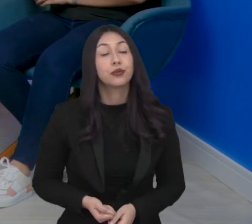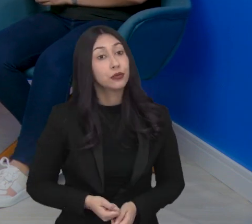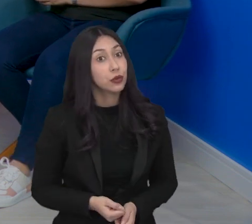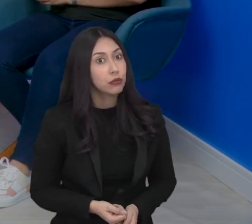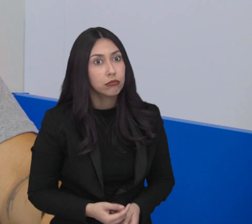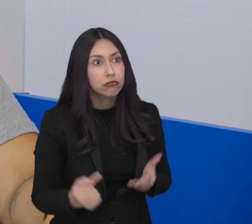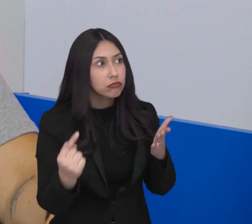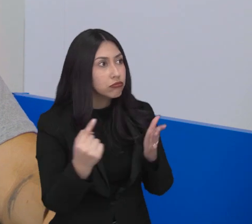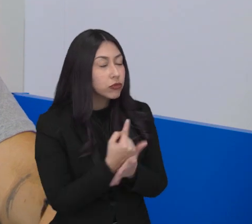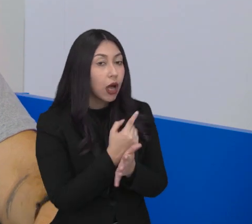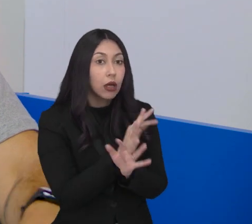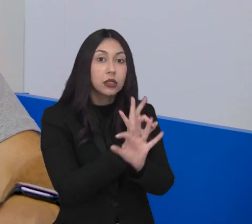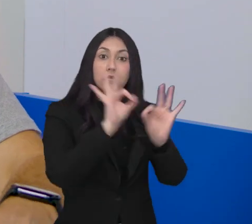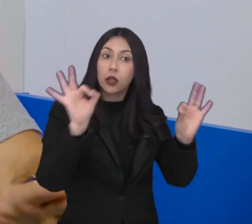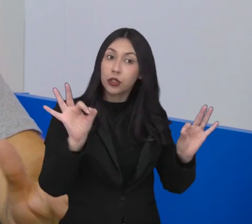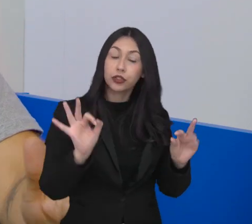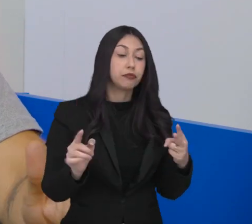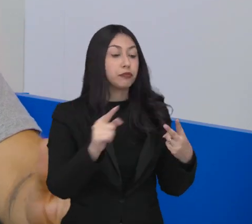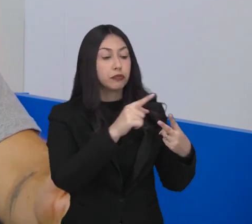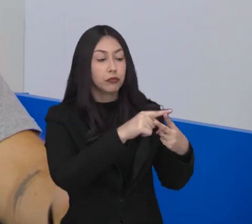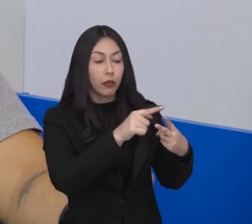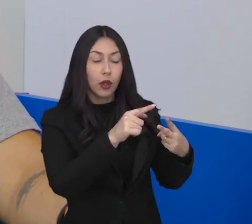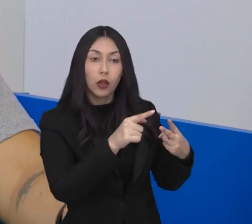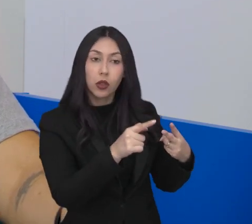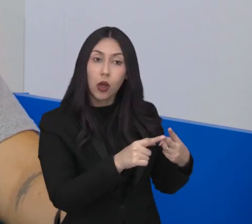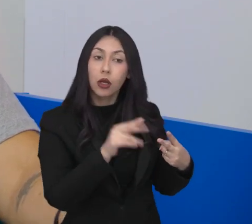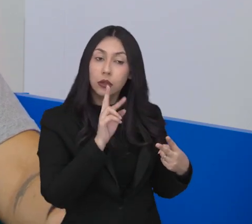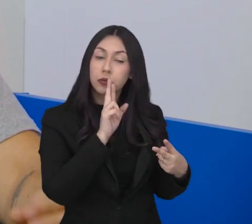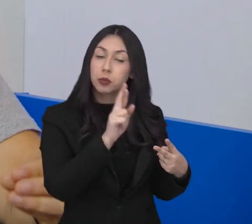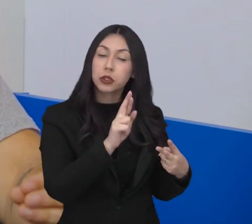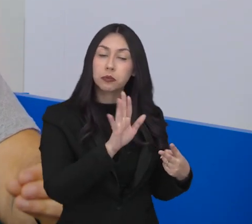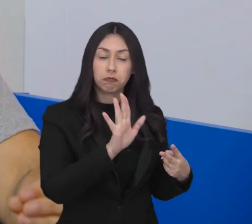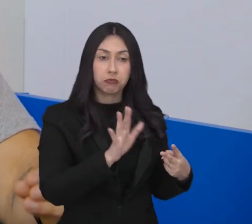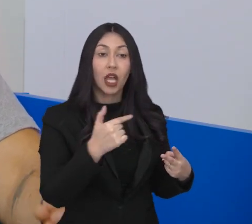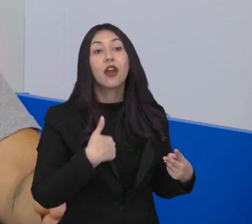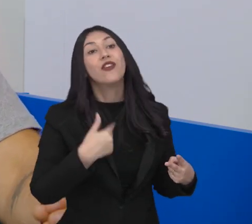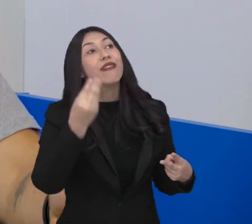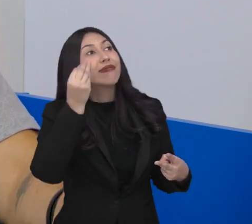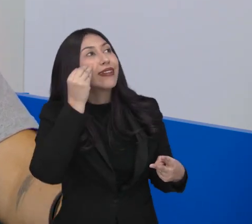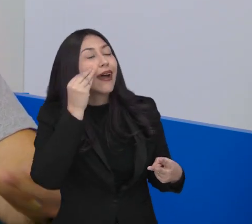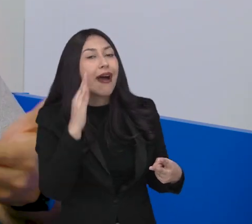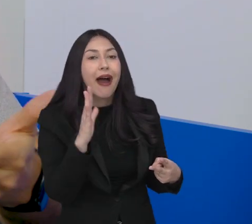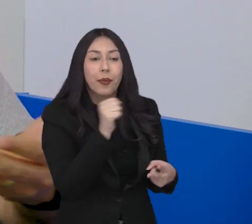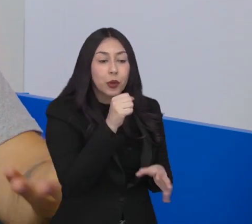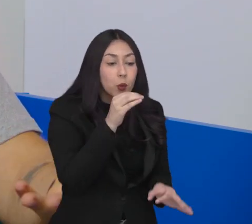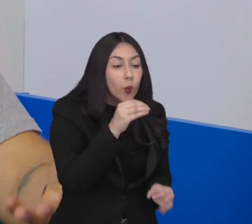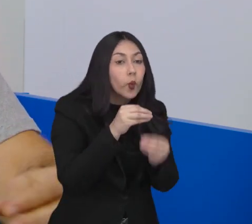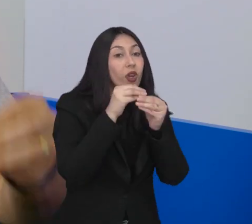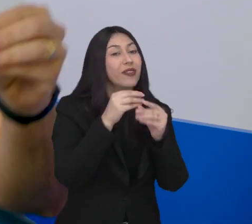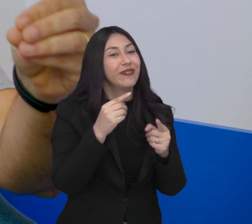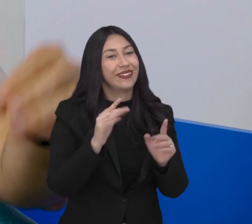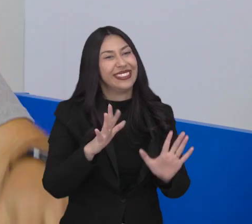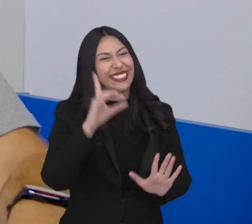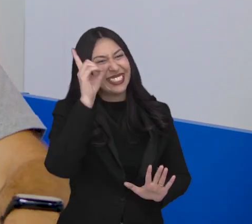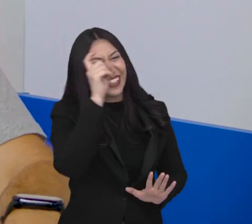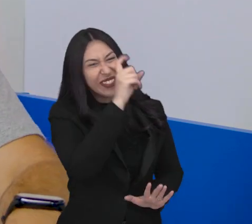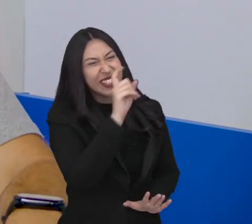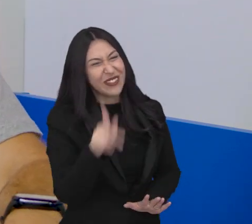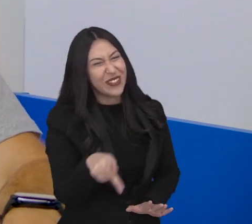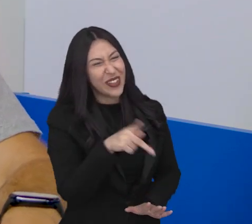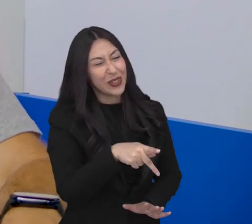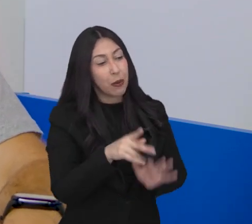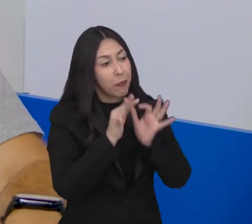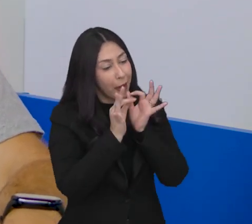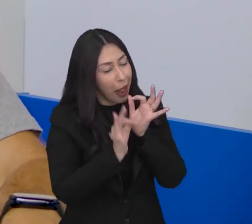sua pergunta é excelente. Tem duas vertentes principais para responder. Eu vou tentar ser muito breve, difícil, né, para professor de humanas, mas eu vou tentar ser